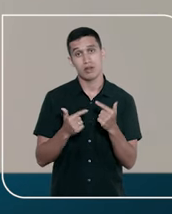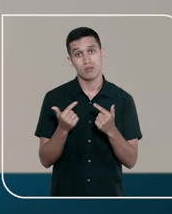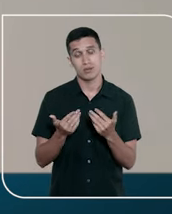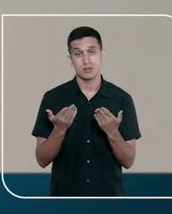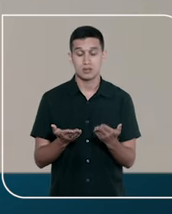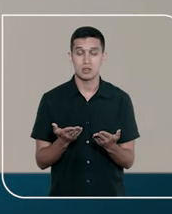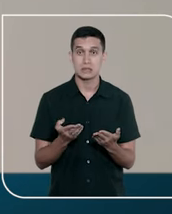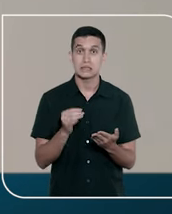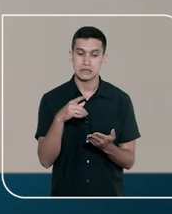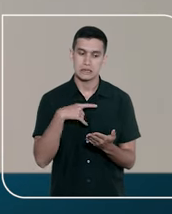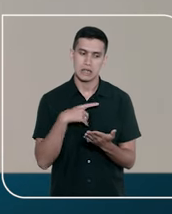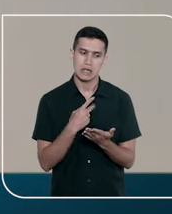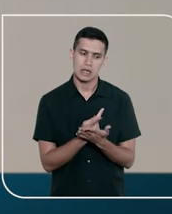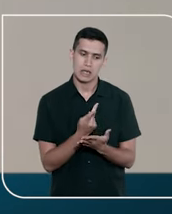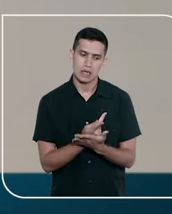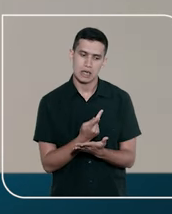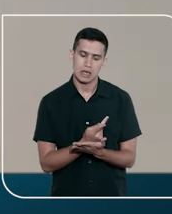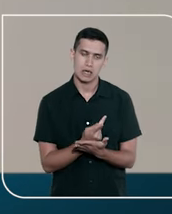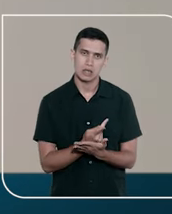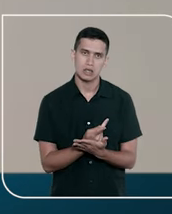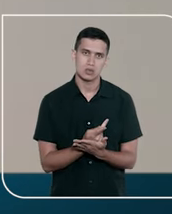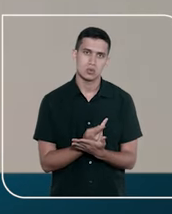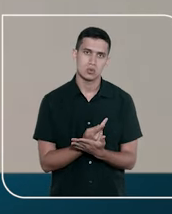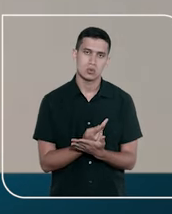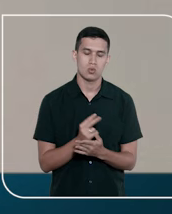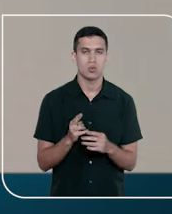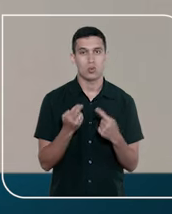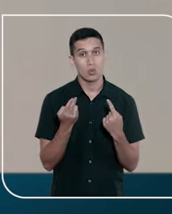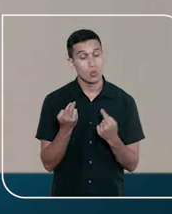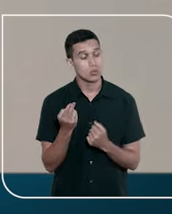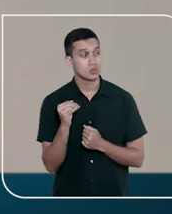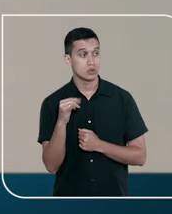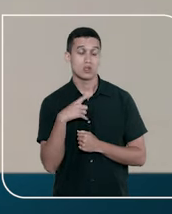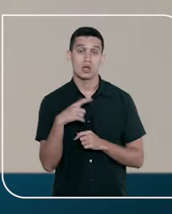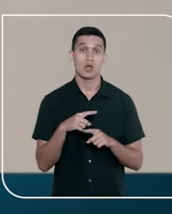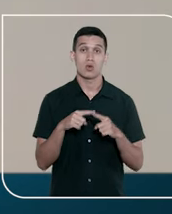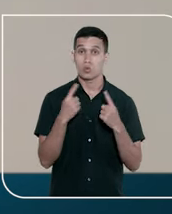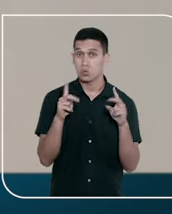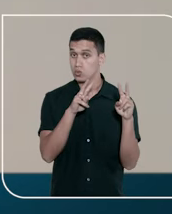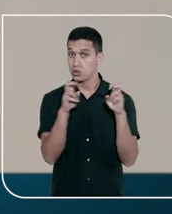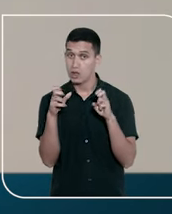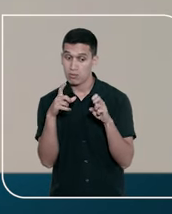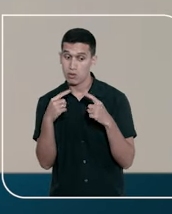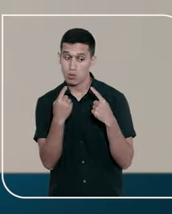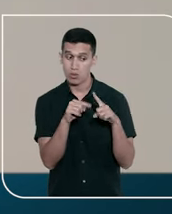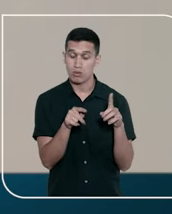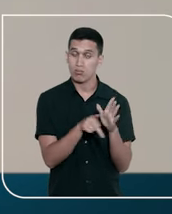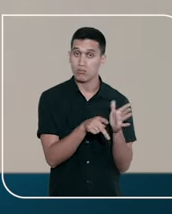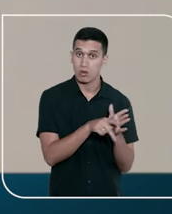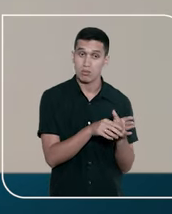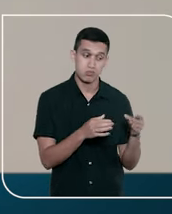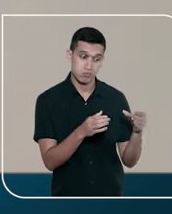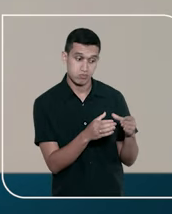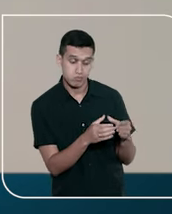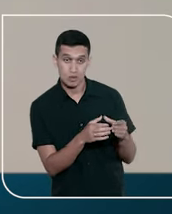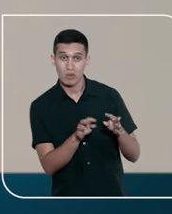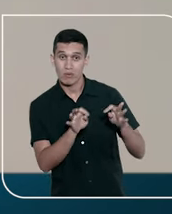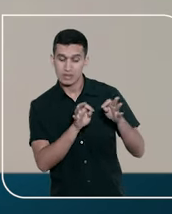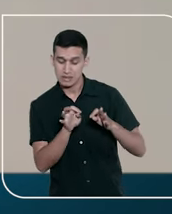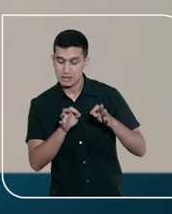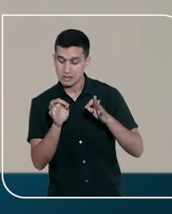um mau planejamento, se há alguma questão afeta a organização da viagem em